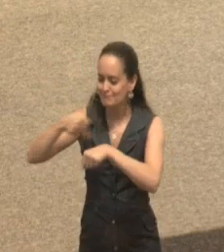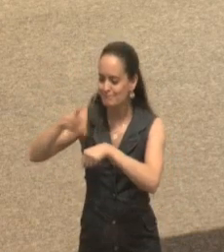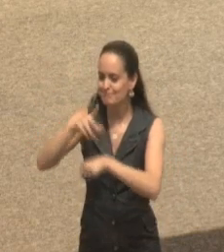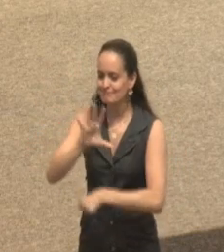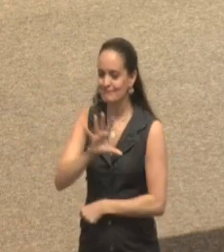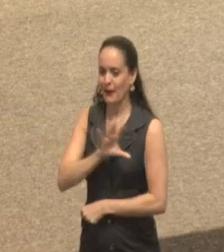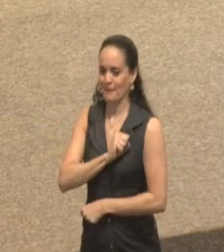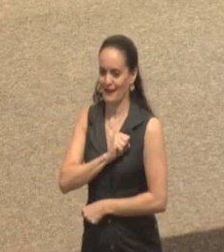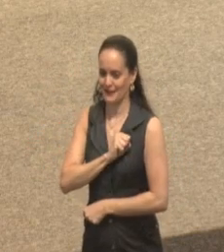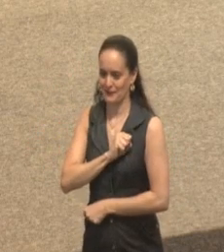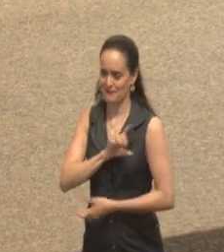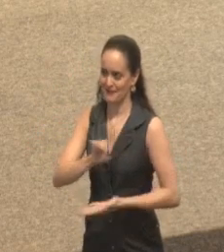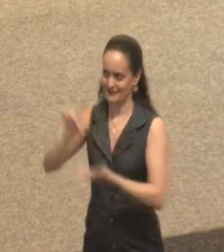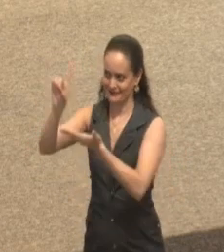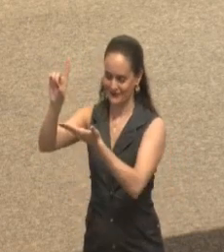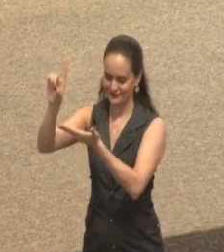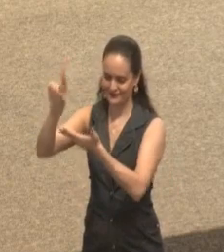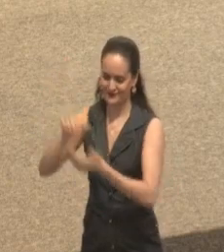pátria para Cristo.